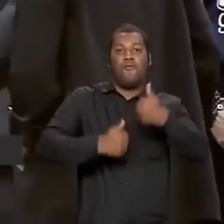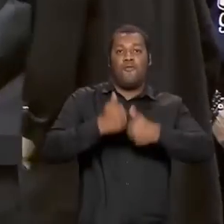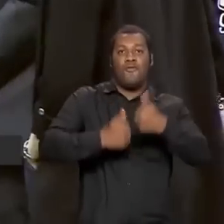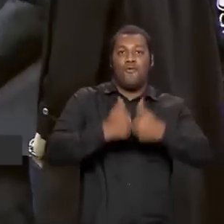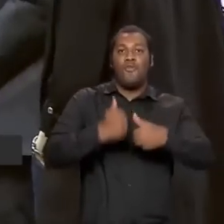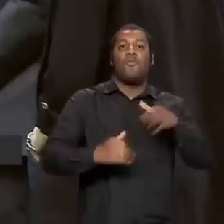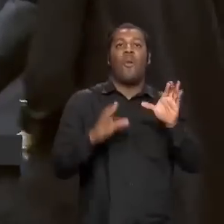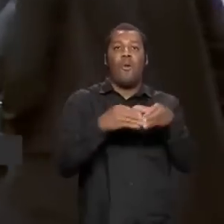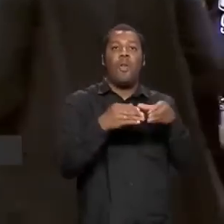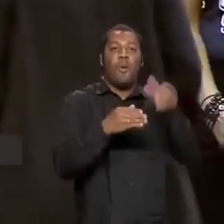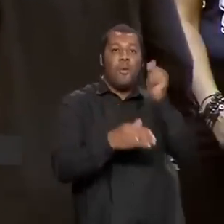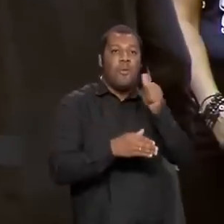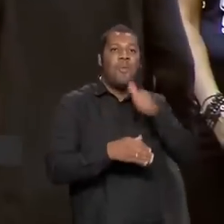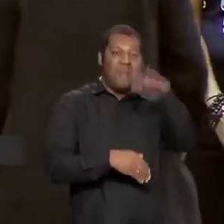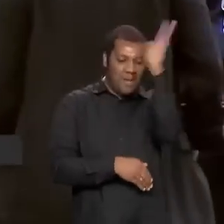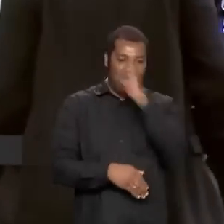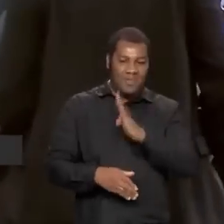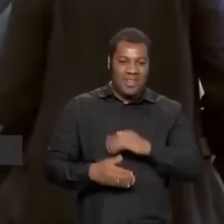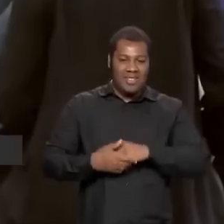Lia.